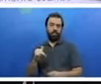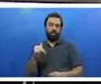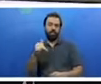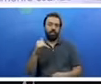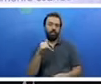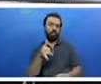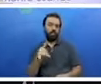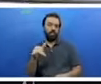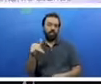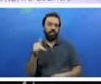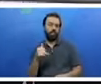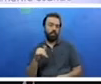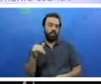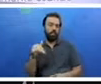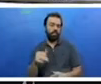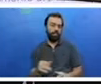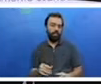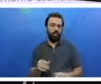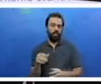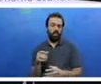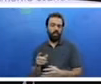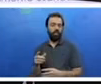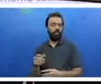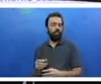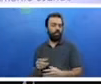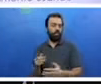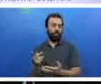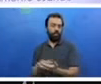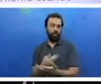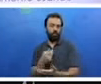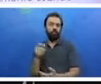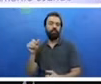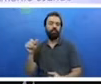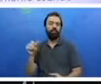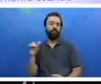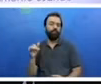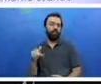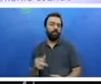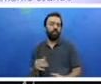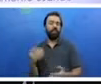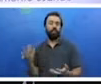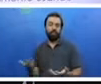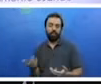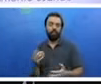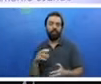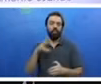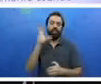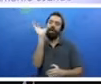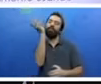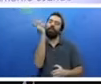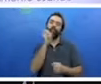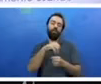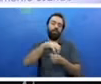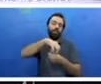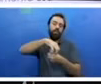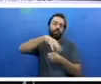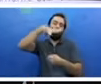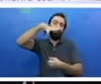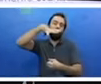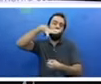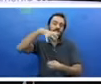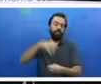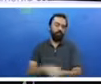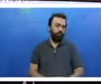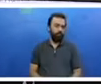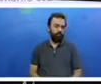o transporte de corrente elétrica, a passagem de corrente elétrica, então a lâmpada acende. Essa passagem de corrente